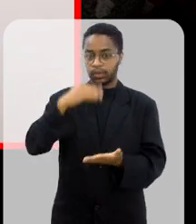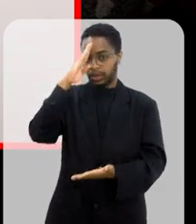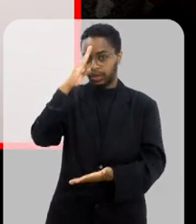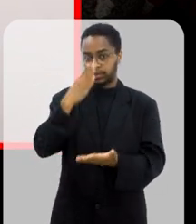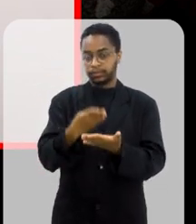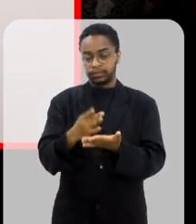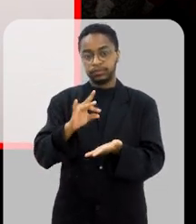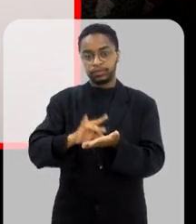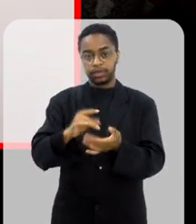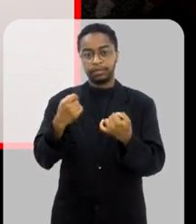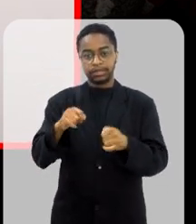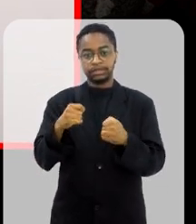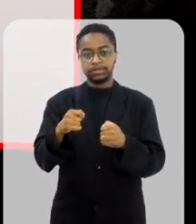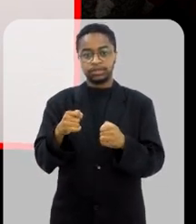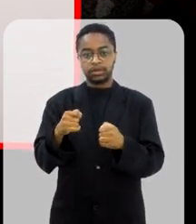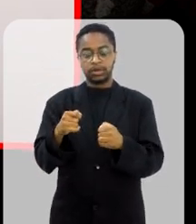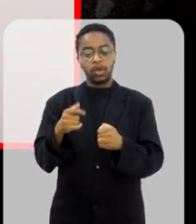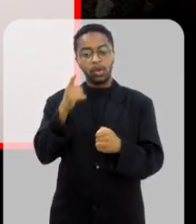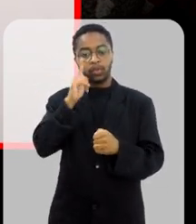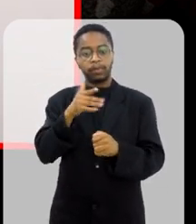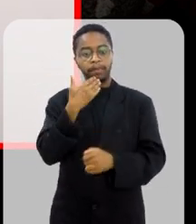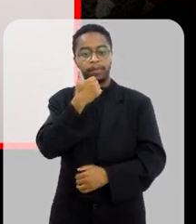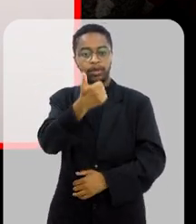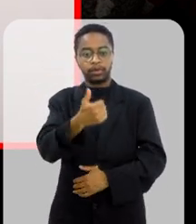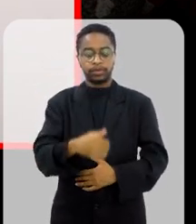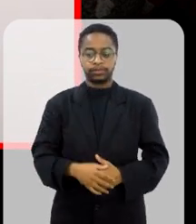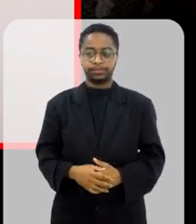eu acredito que isso tem que ser realmente revertido.